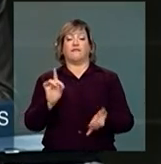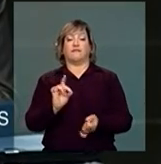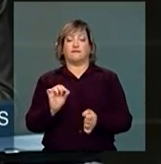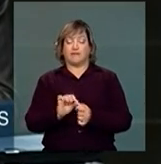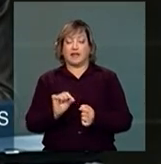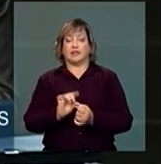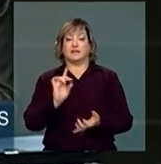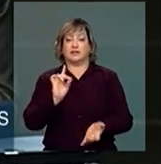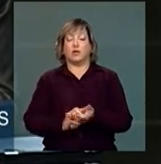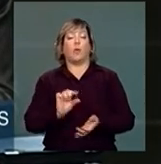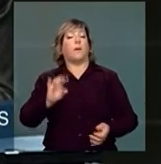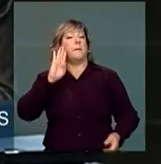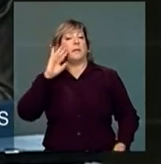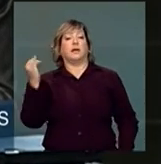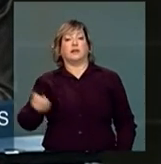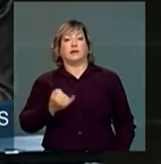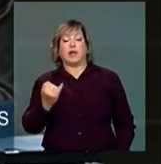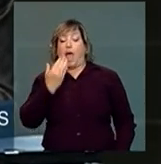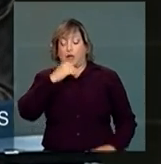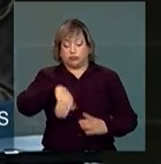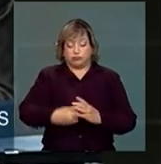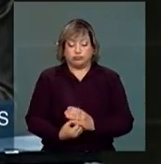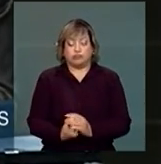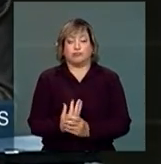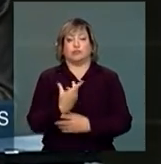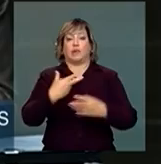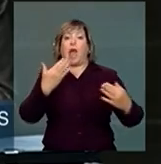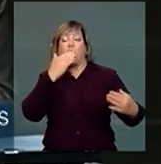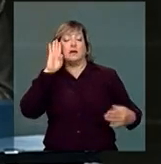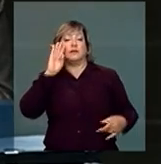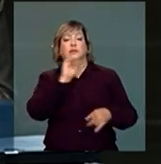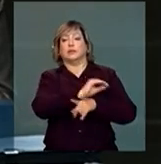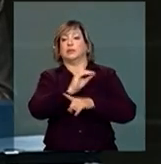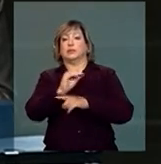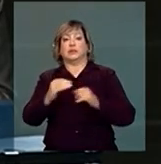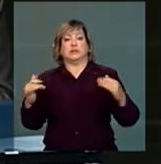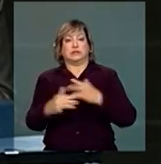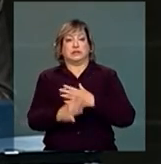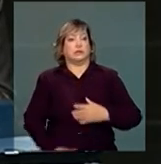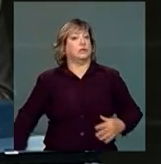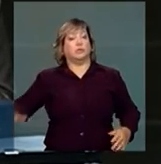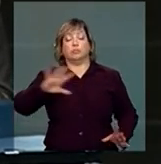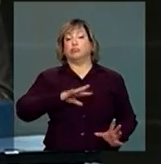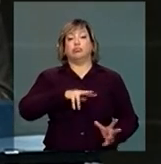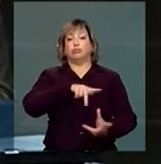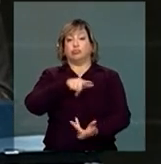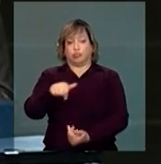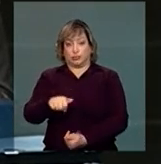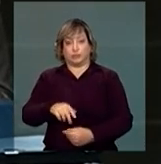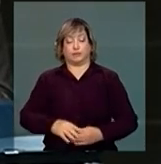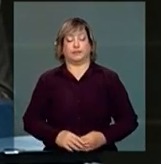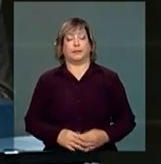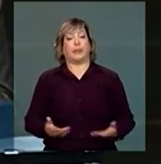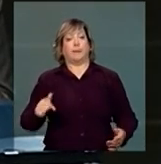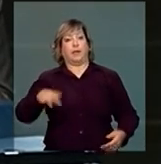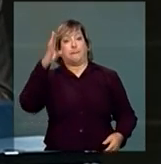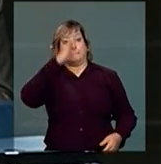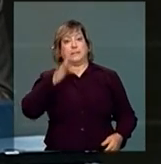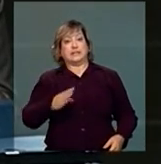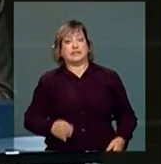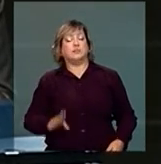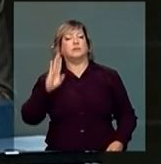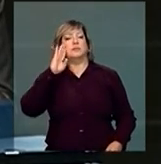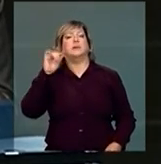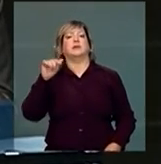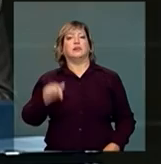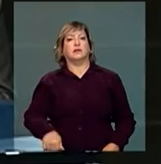é de mais essencial, produzir comida, alimento para as pessoas que precisam nos grandes centros e no mundo inteiro. E o Brasil é essa fronteira